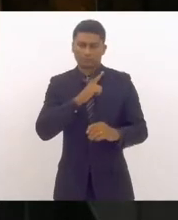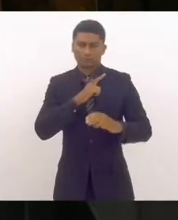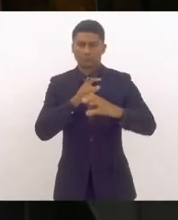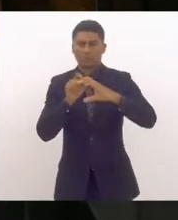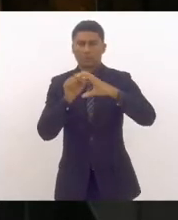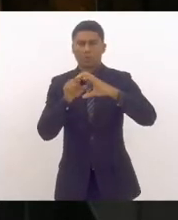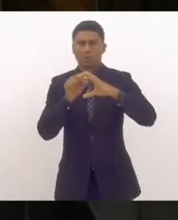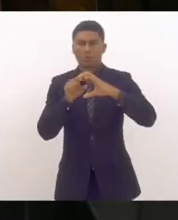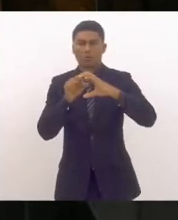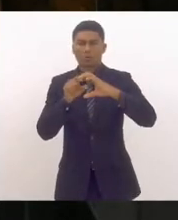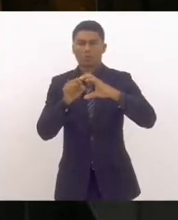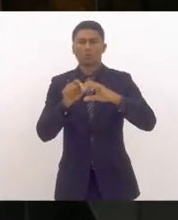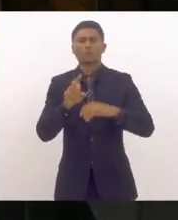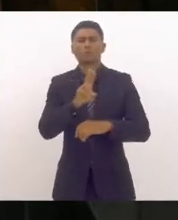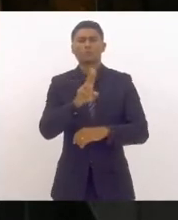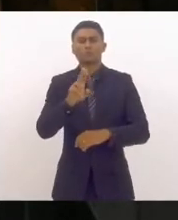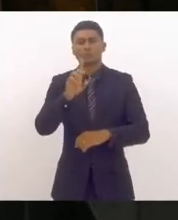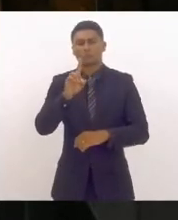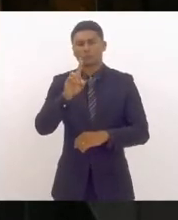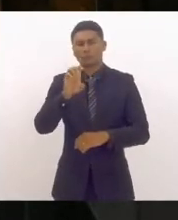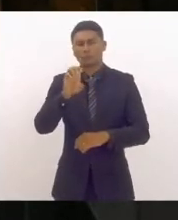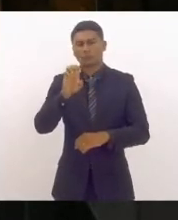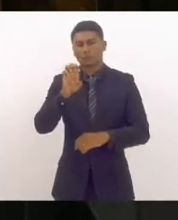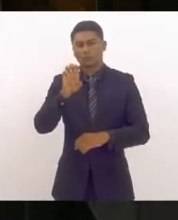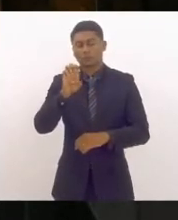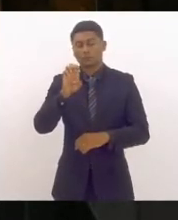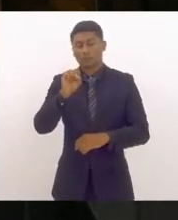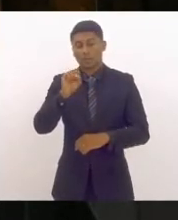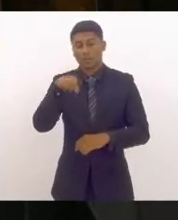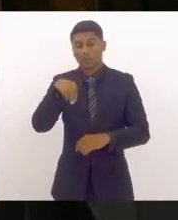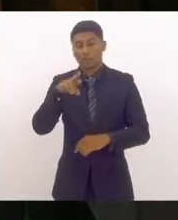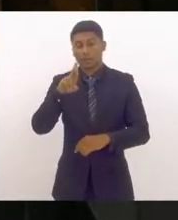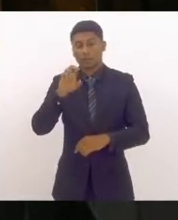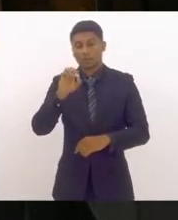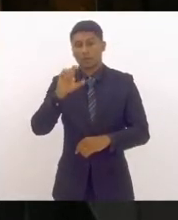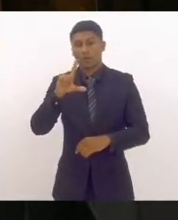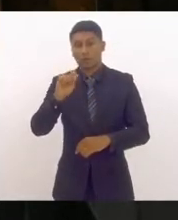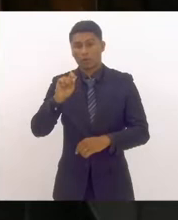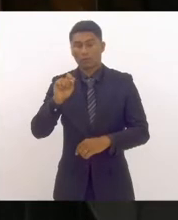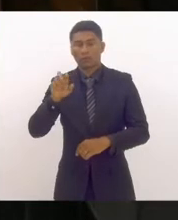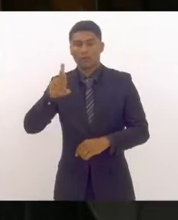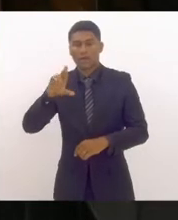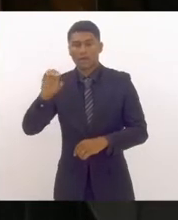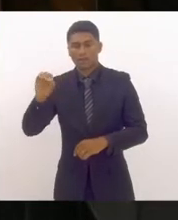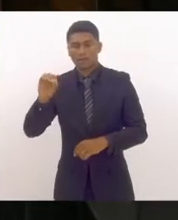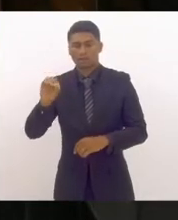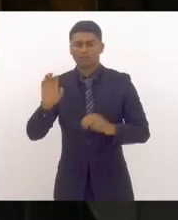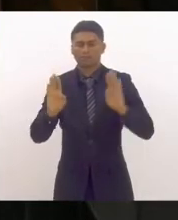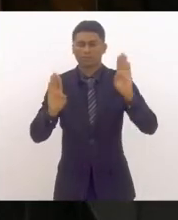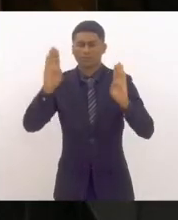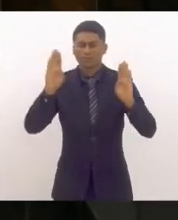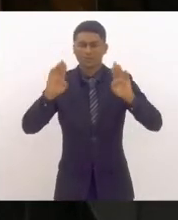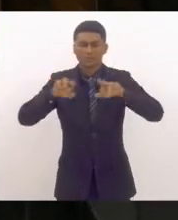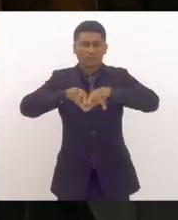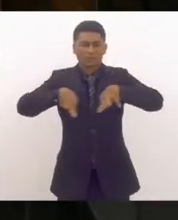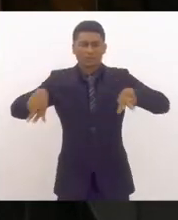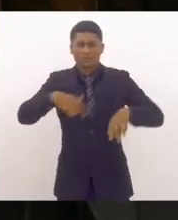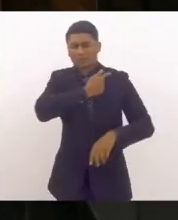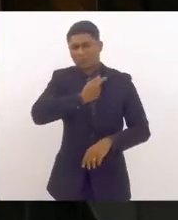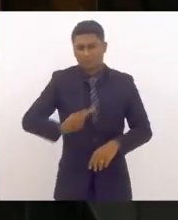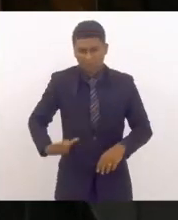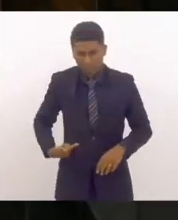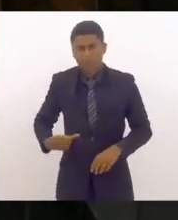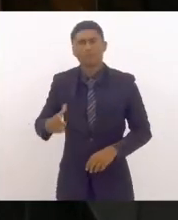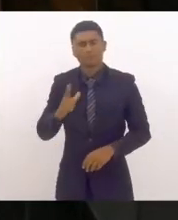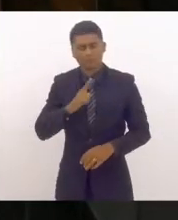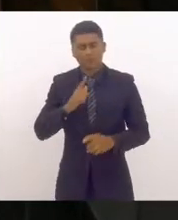Desenrola Rio Onde está está ouvindo os diversos candidatos a Governador em